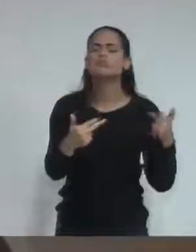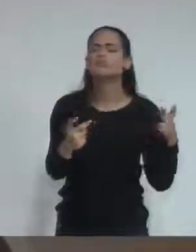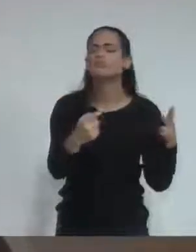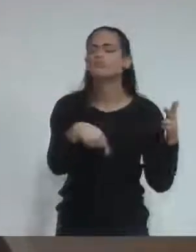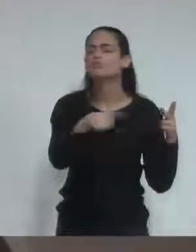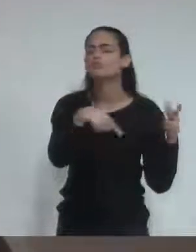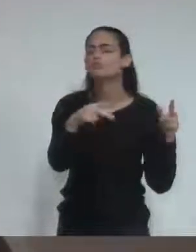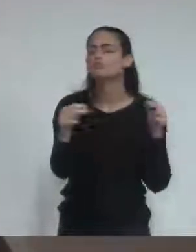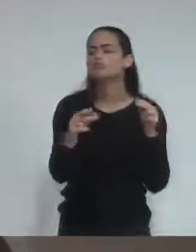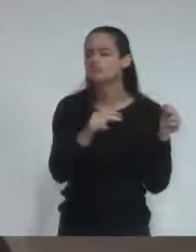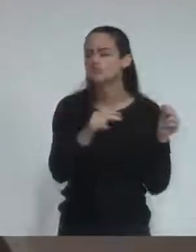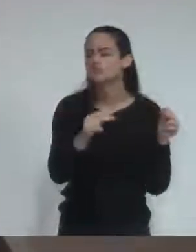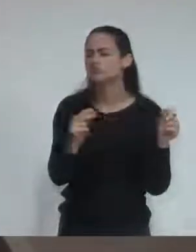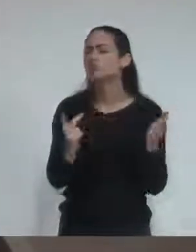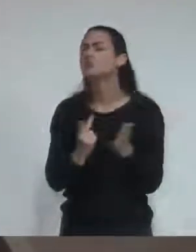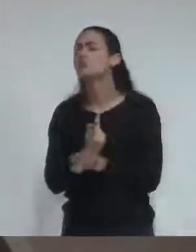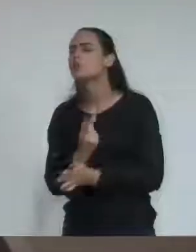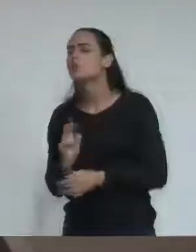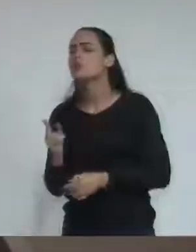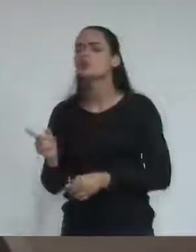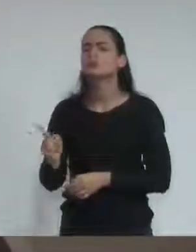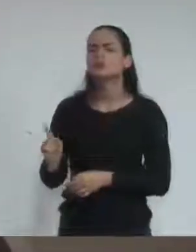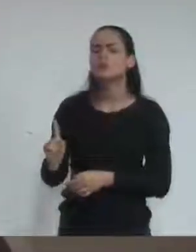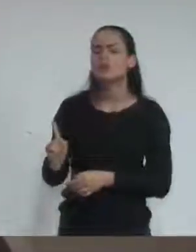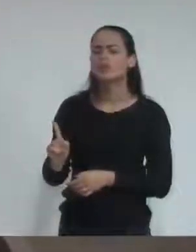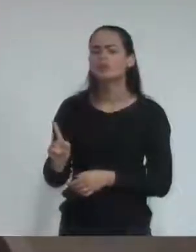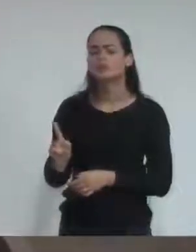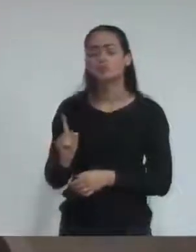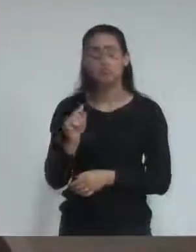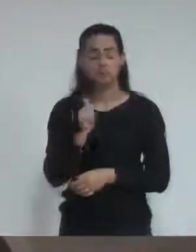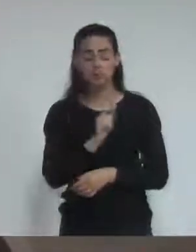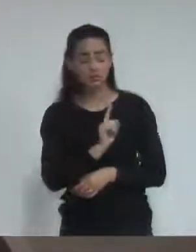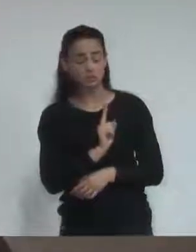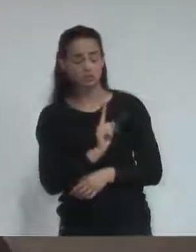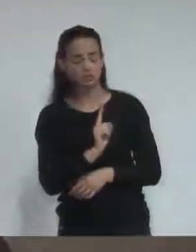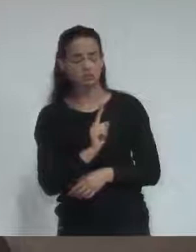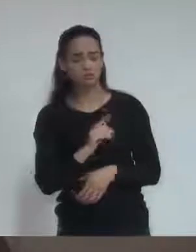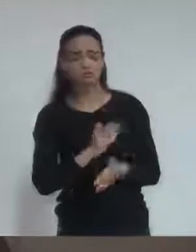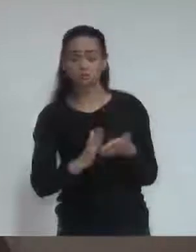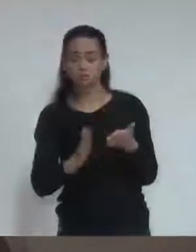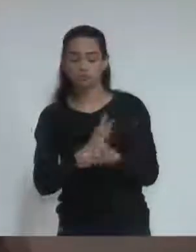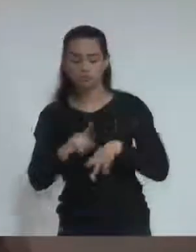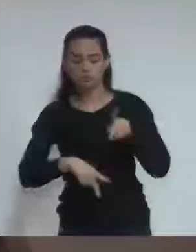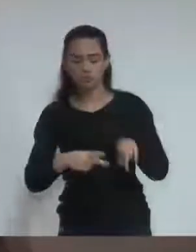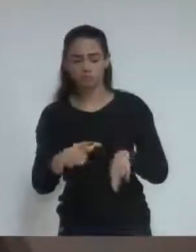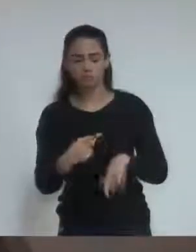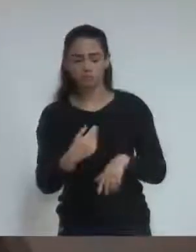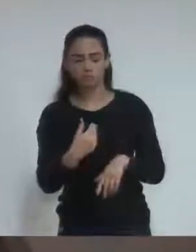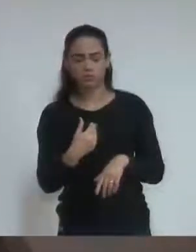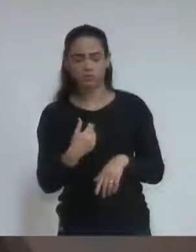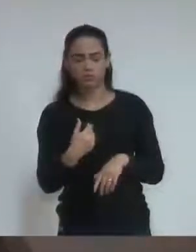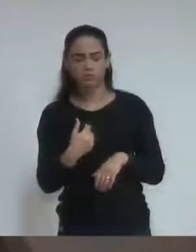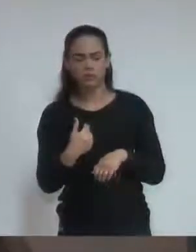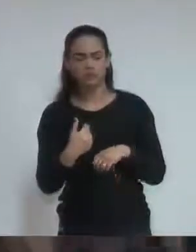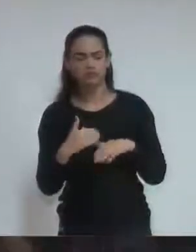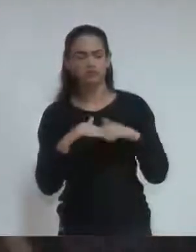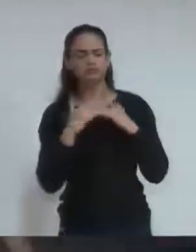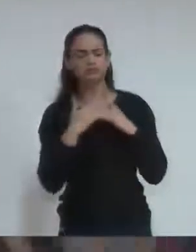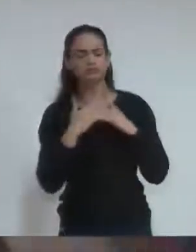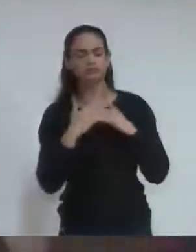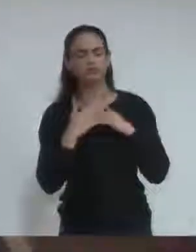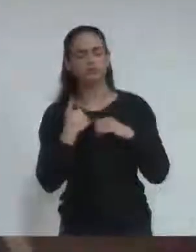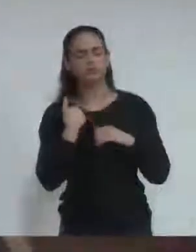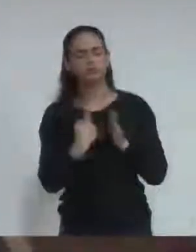disse que não, que ela tem sido procurada por várias lideranças políticas, conversa, mas que não estaria fazendo esse